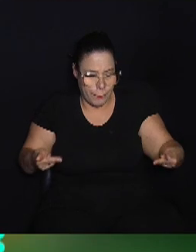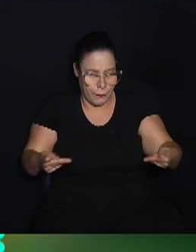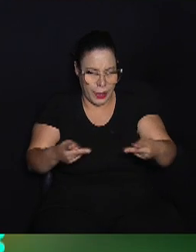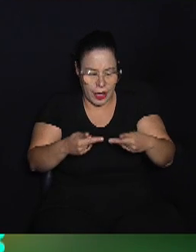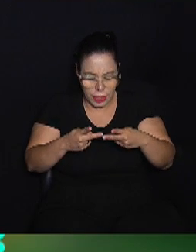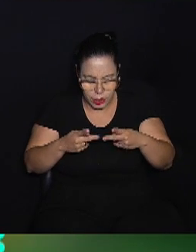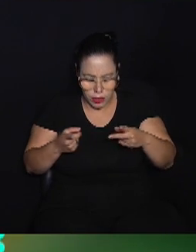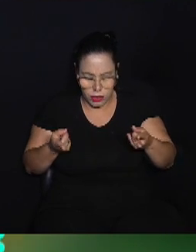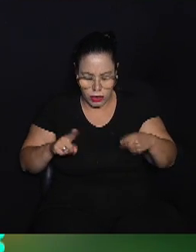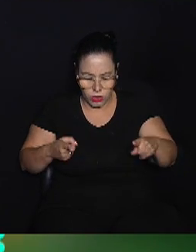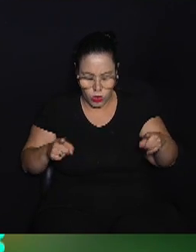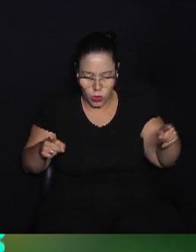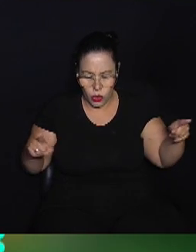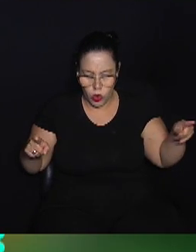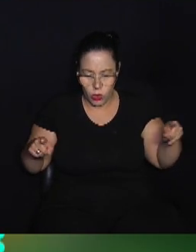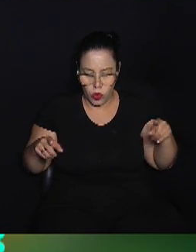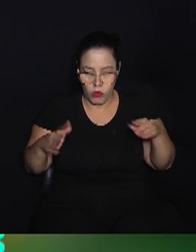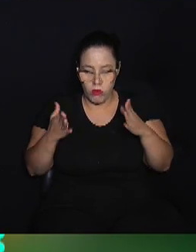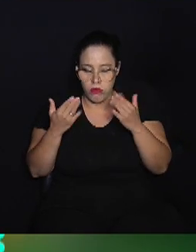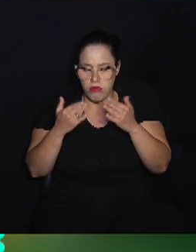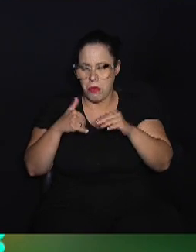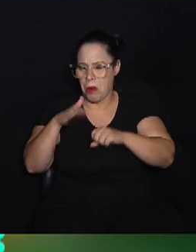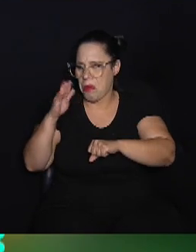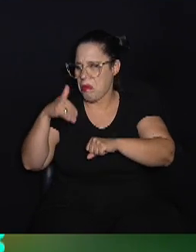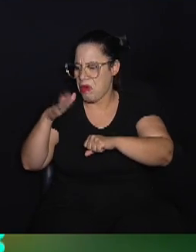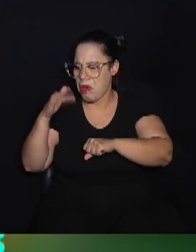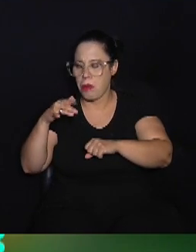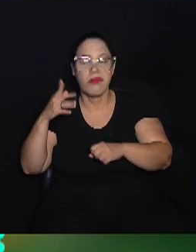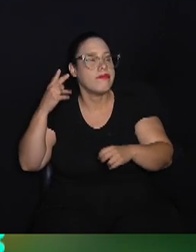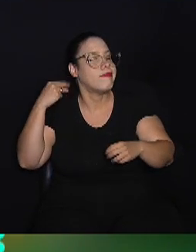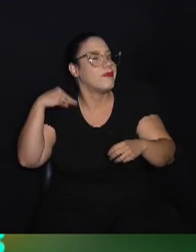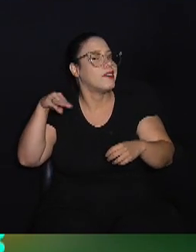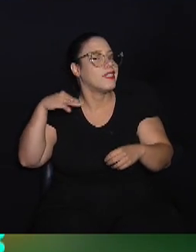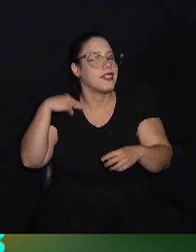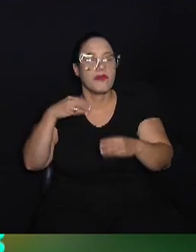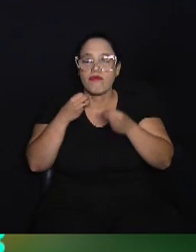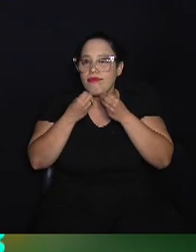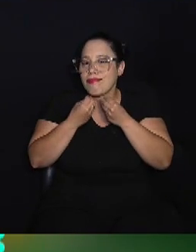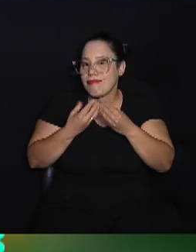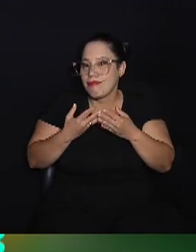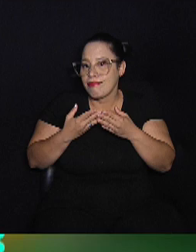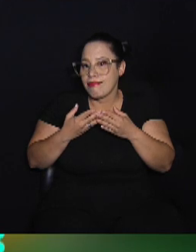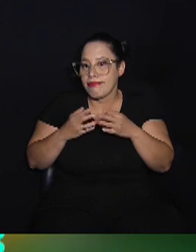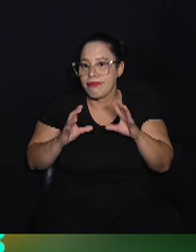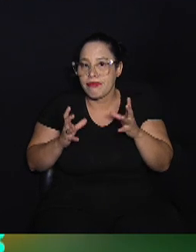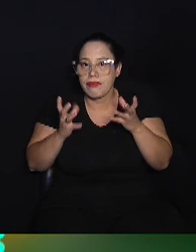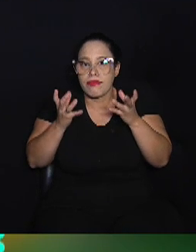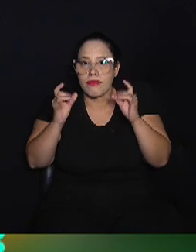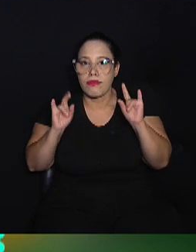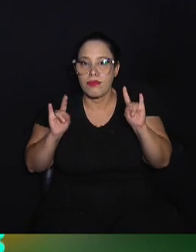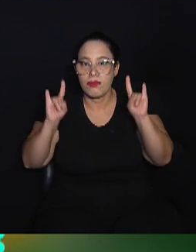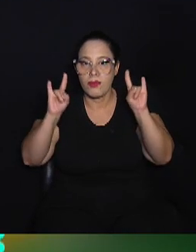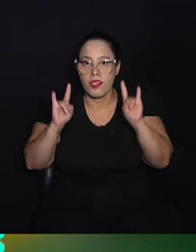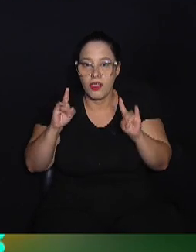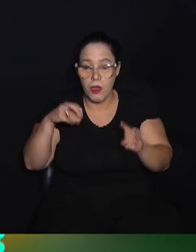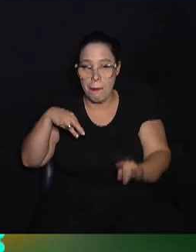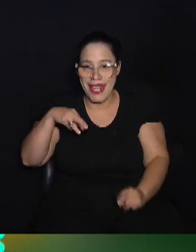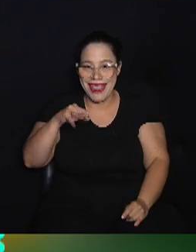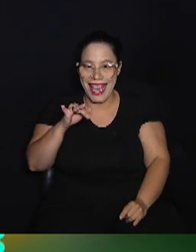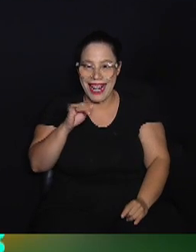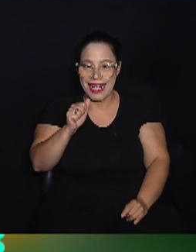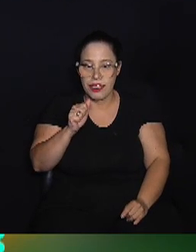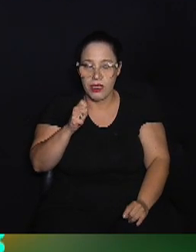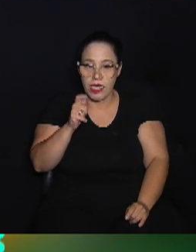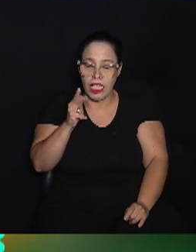churrasco, crepe, churros e muito mais. E muita música boa também, como shows de bandas covers como Metallica, Guns